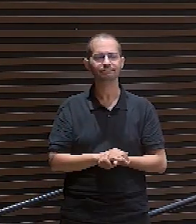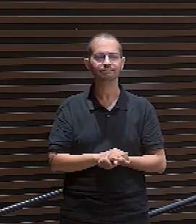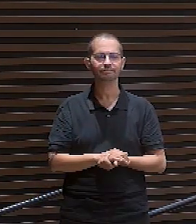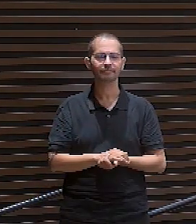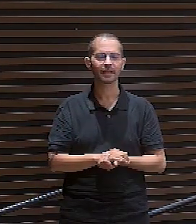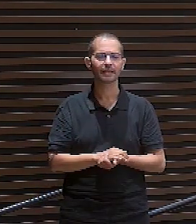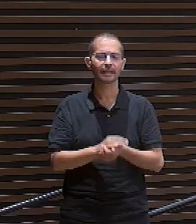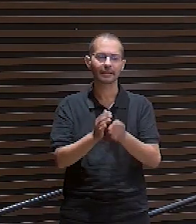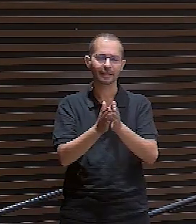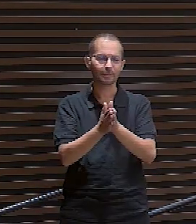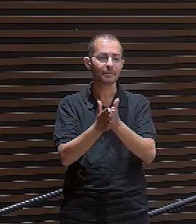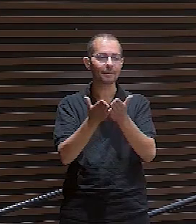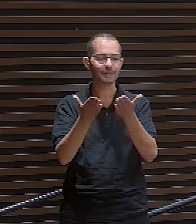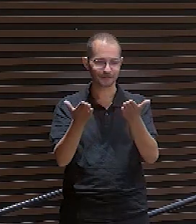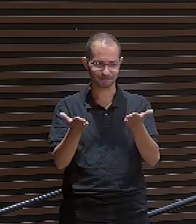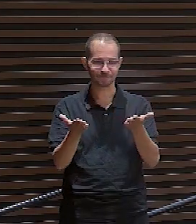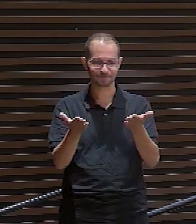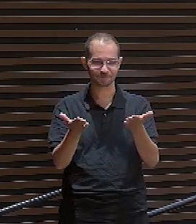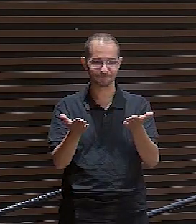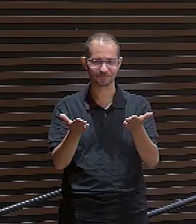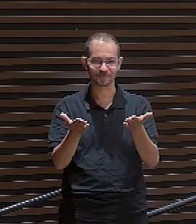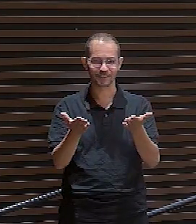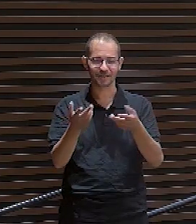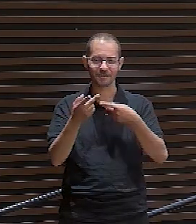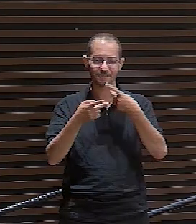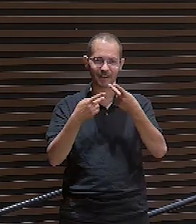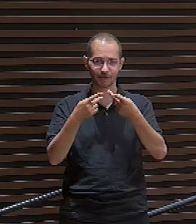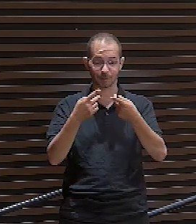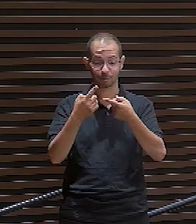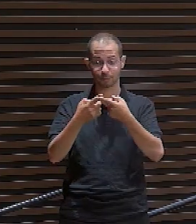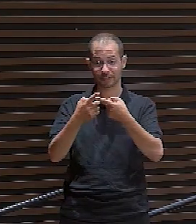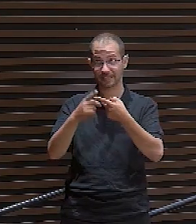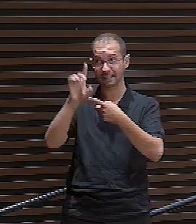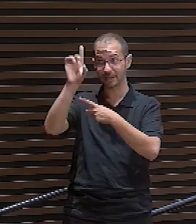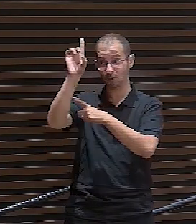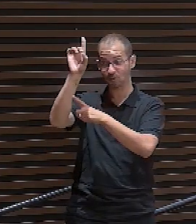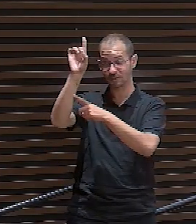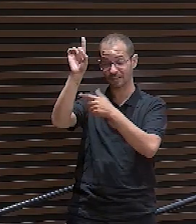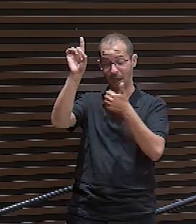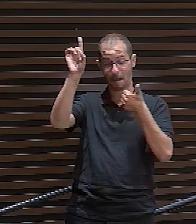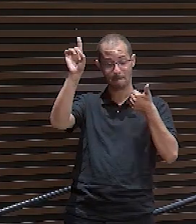Jeremias 23 diz assim: porque o Senhor é de perto e de longe.